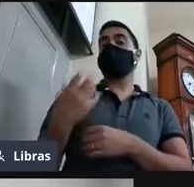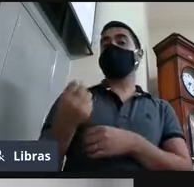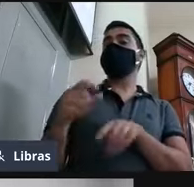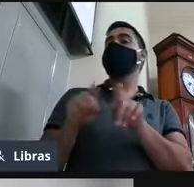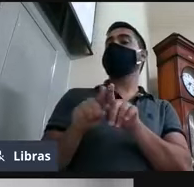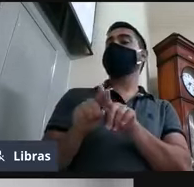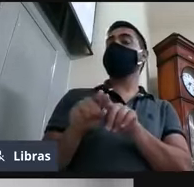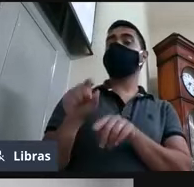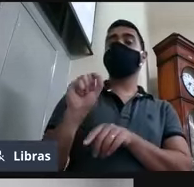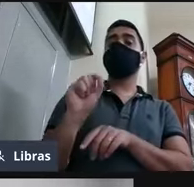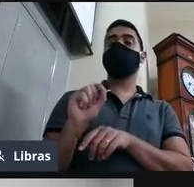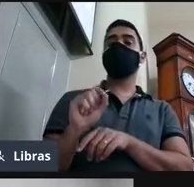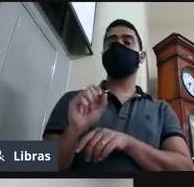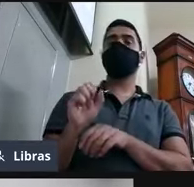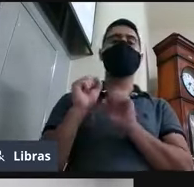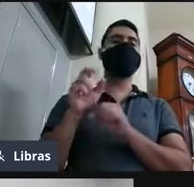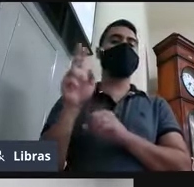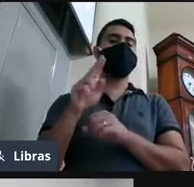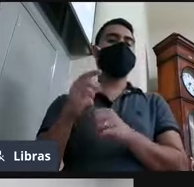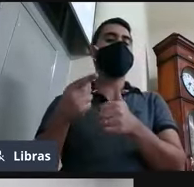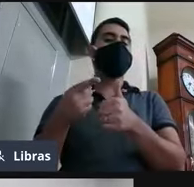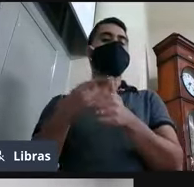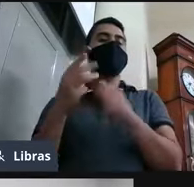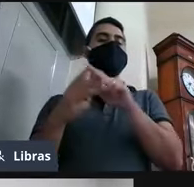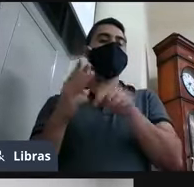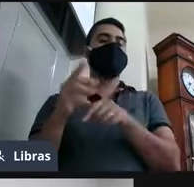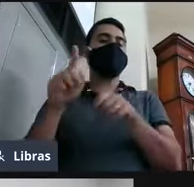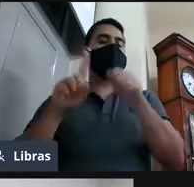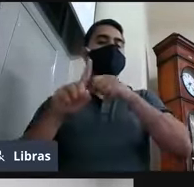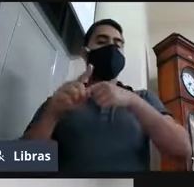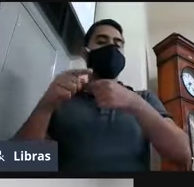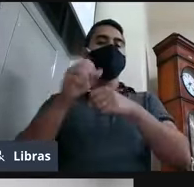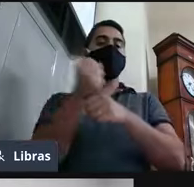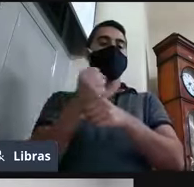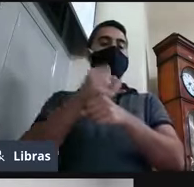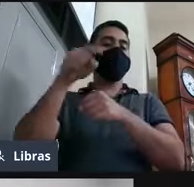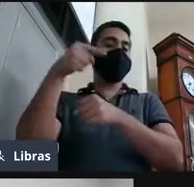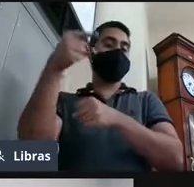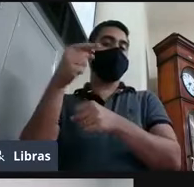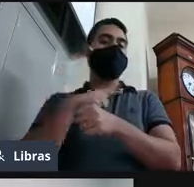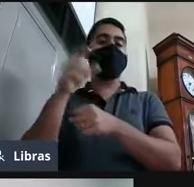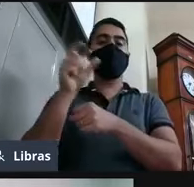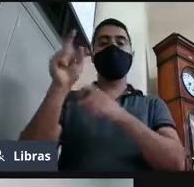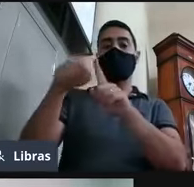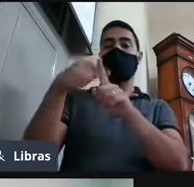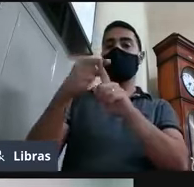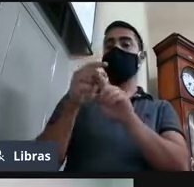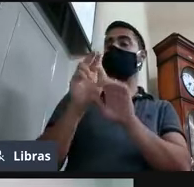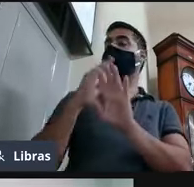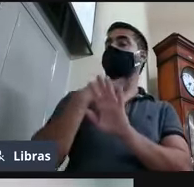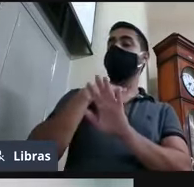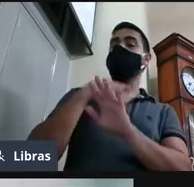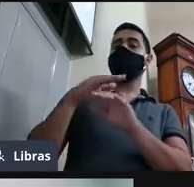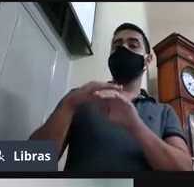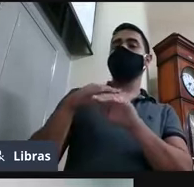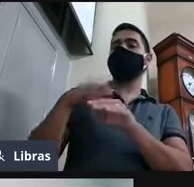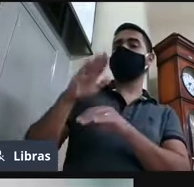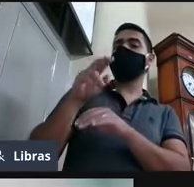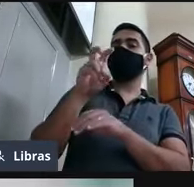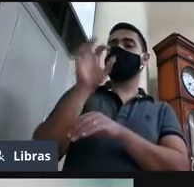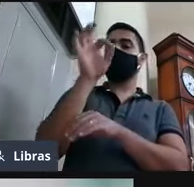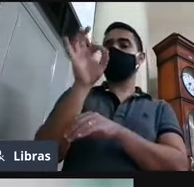eventual saldo possa ser utilizado no primeiro trimestre do exercício subsequente, mediante crédito adicional, desde que não ultrapasse 5% do